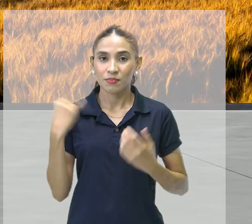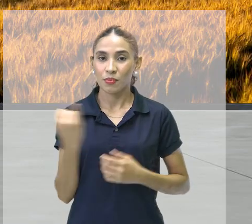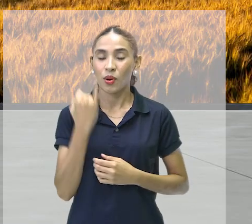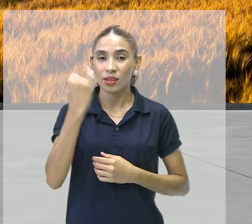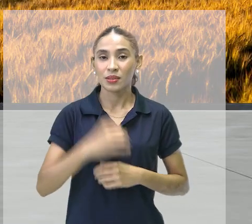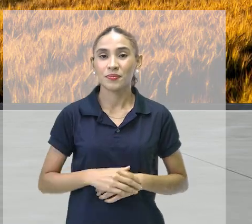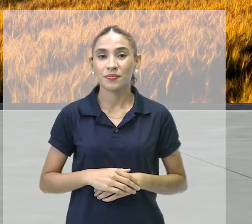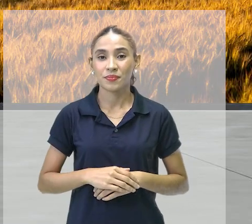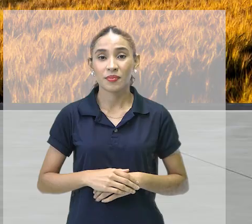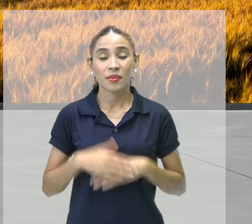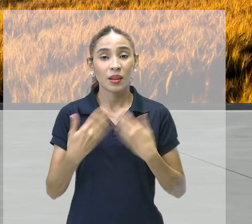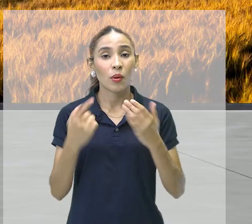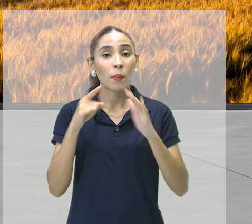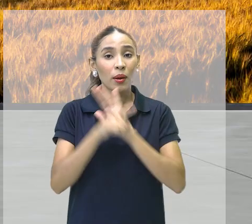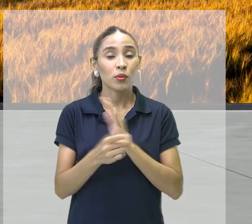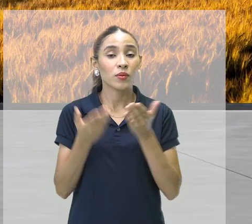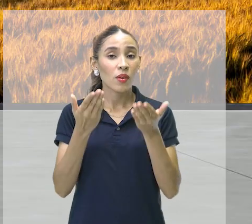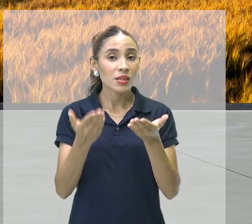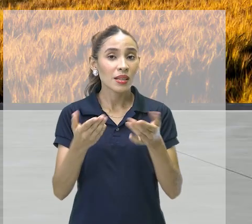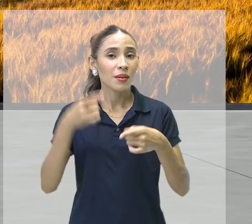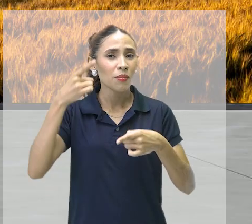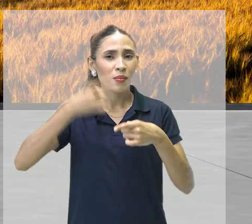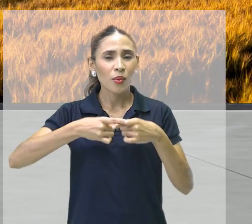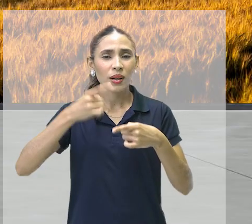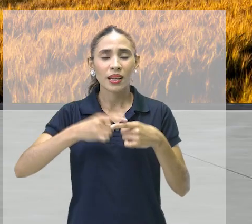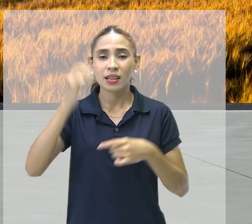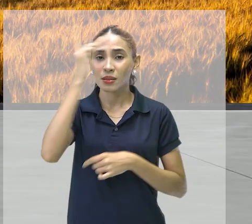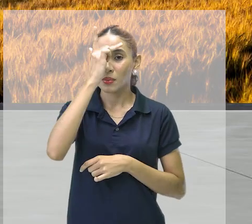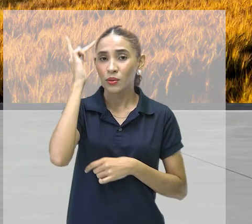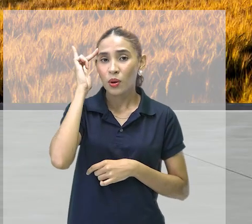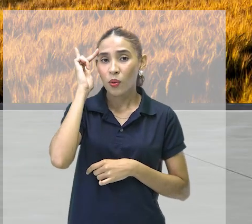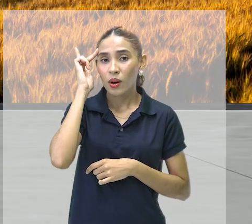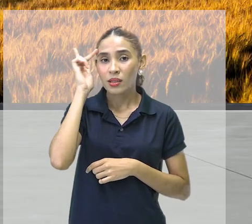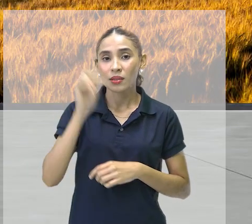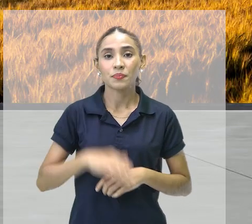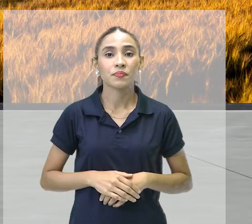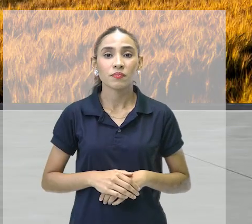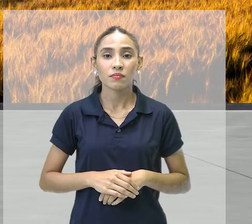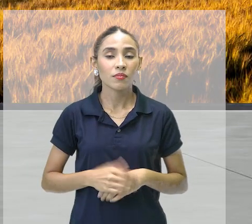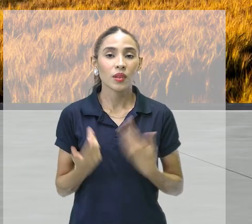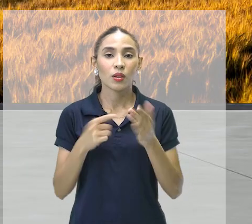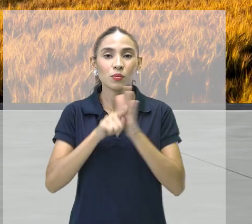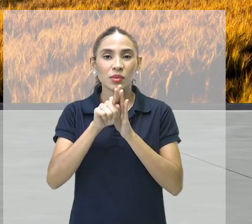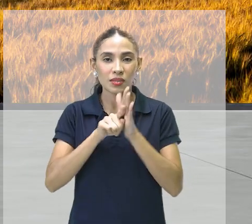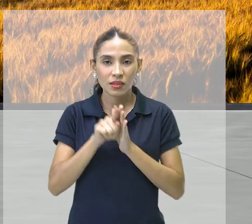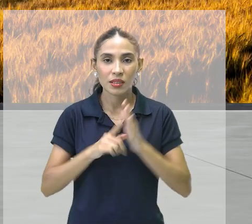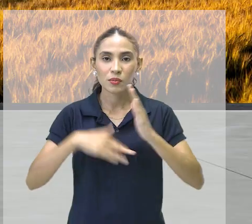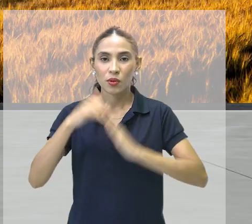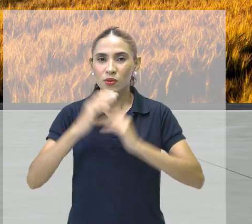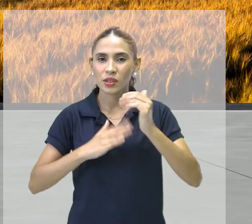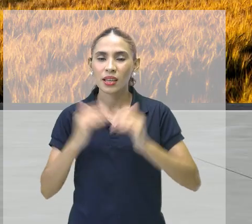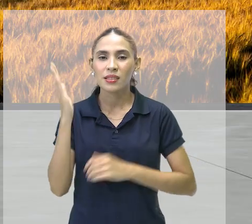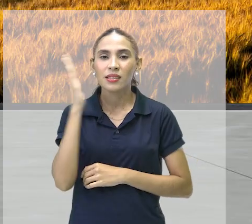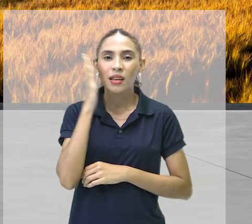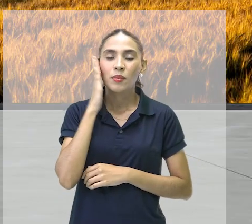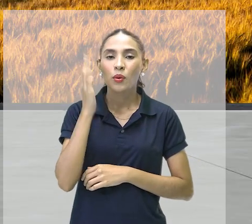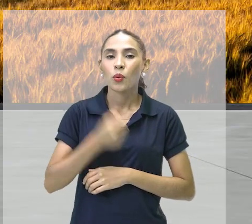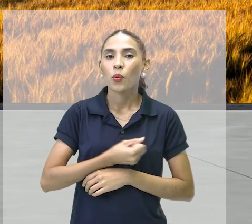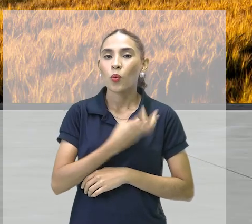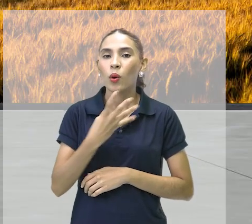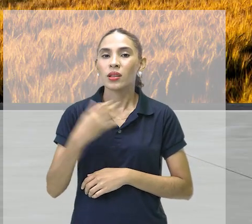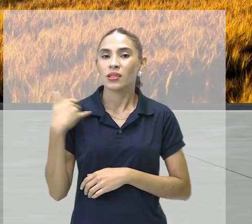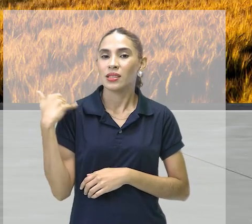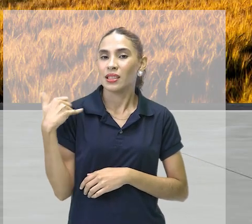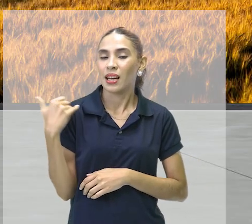vocês. Eu pergunto para vocês, por que as pessoas, os pesquisadores, sabem quantos